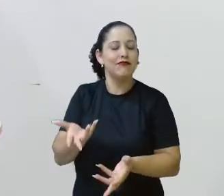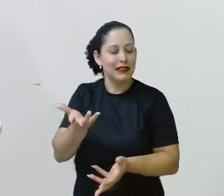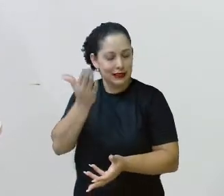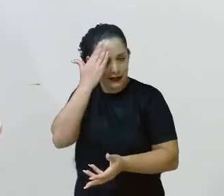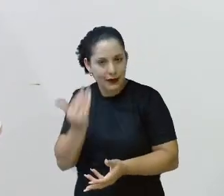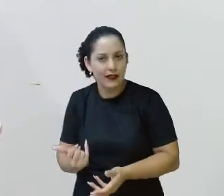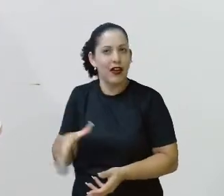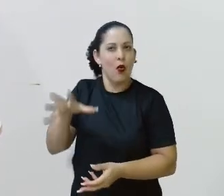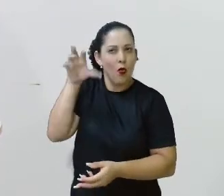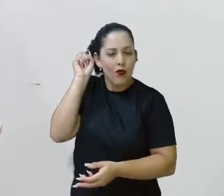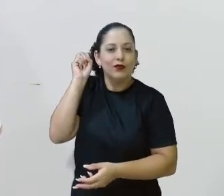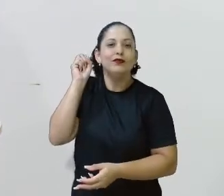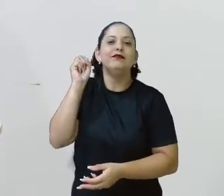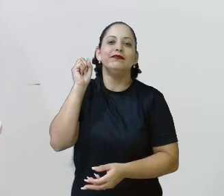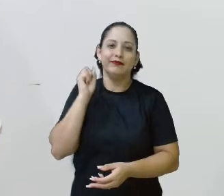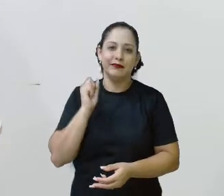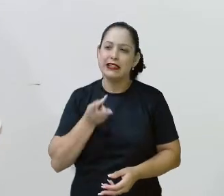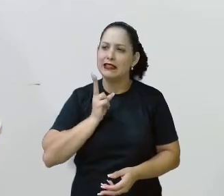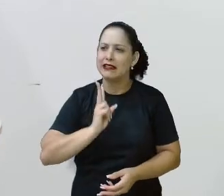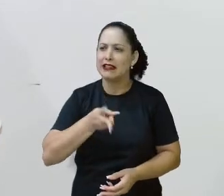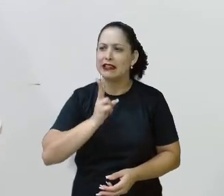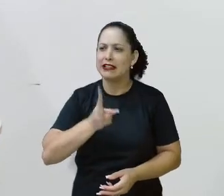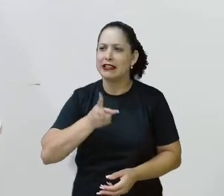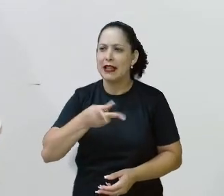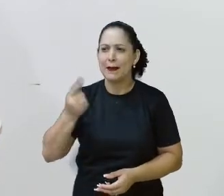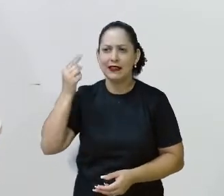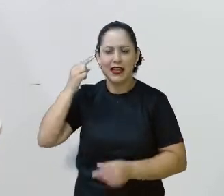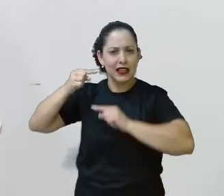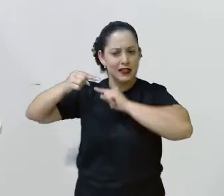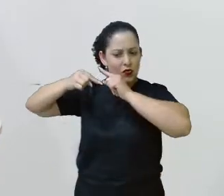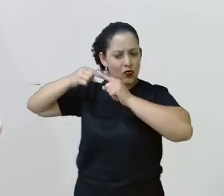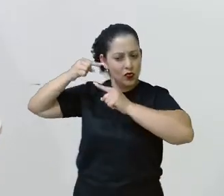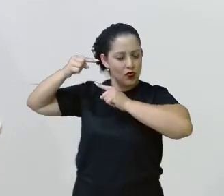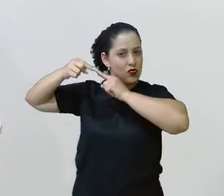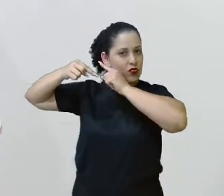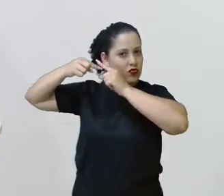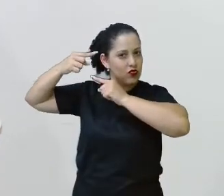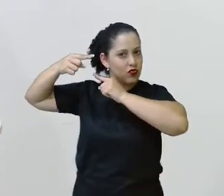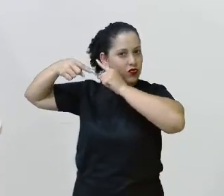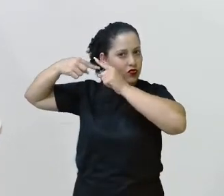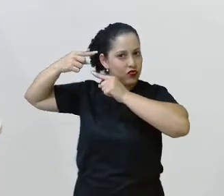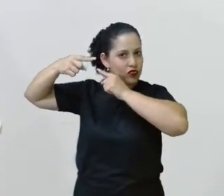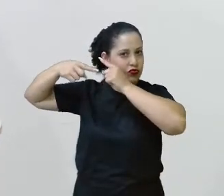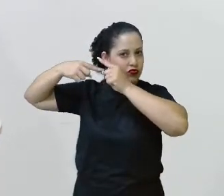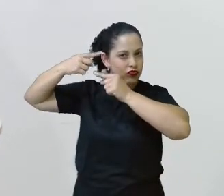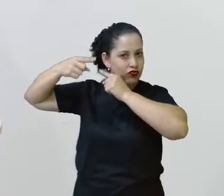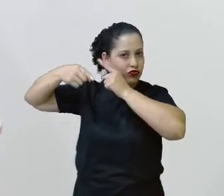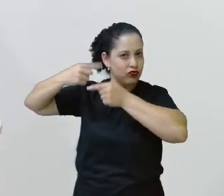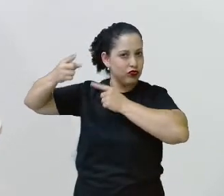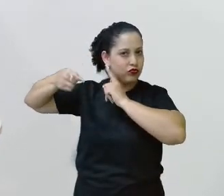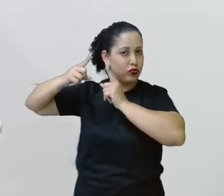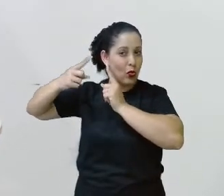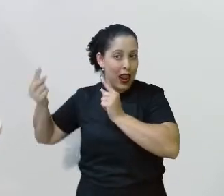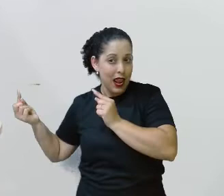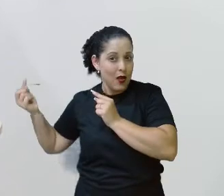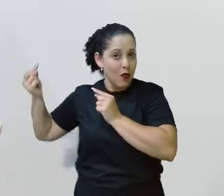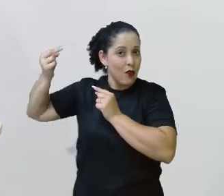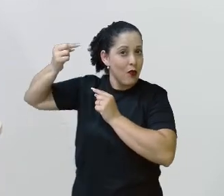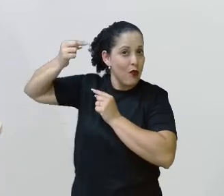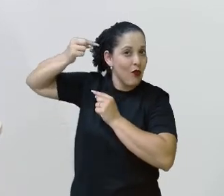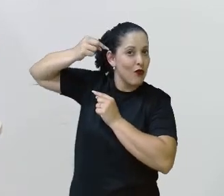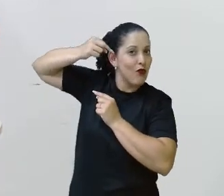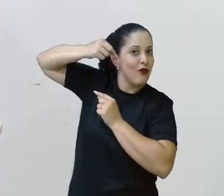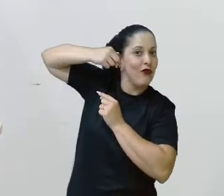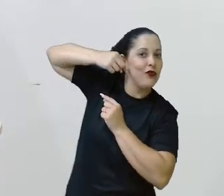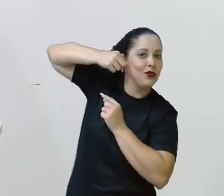veja, sempre esse formato em espiral. E aí, vai até o meato, assim, a parte mais interna, e lá vai